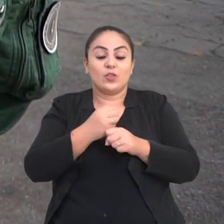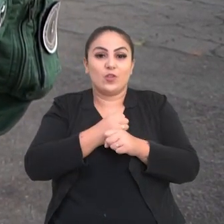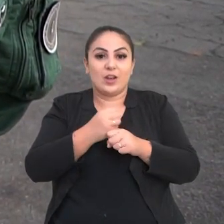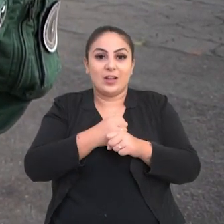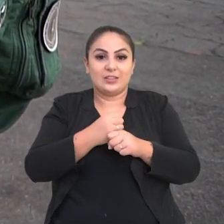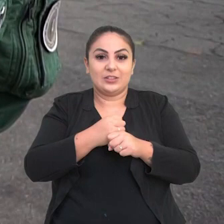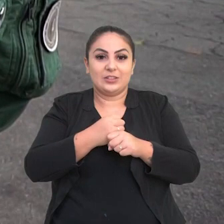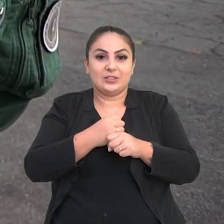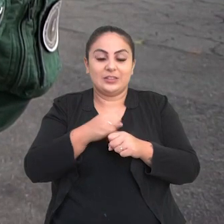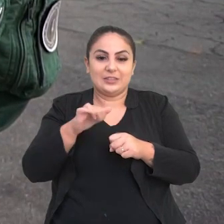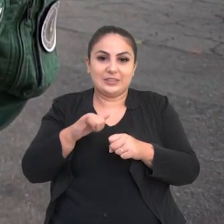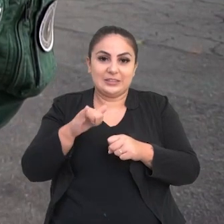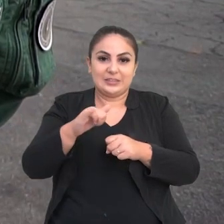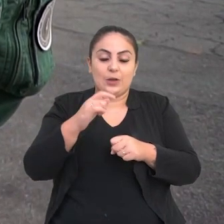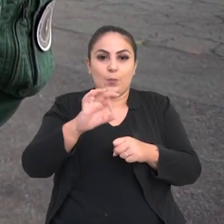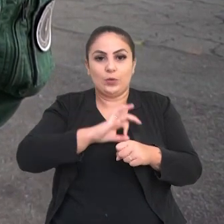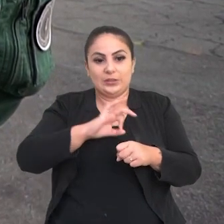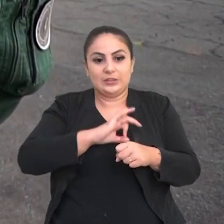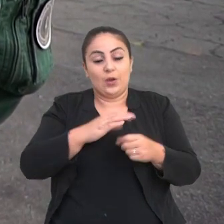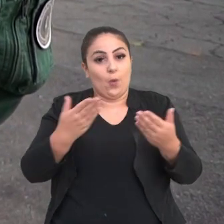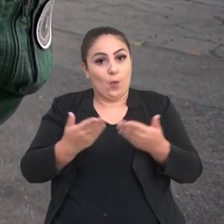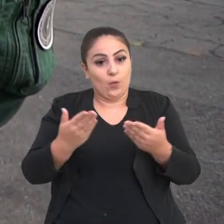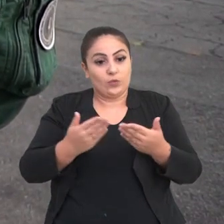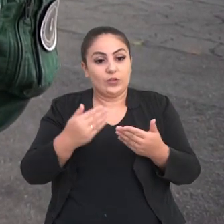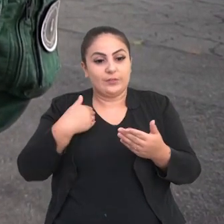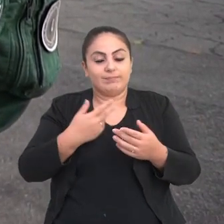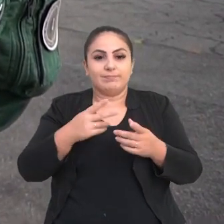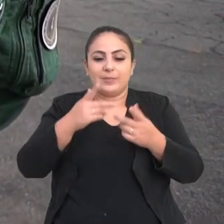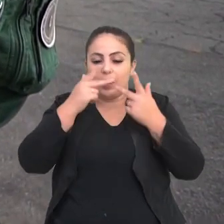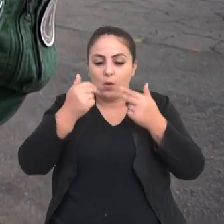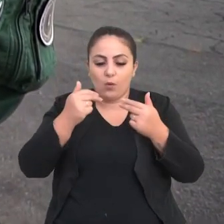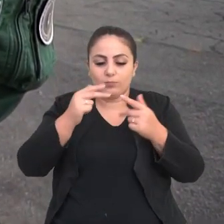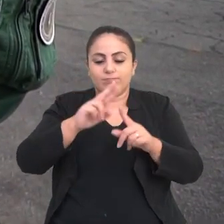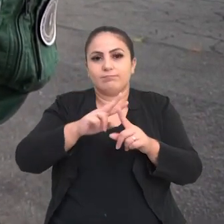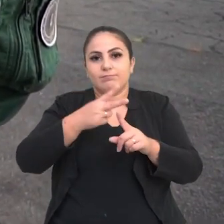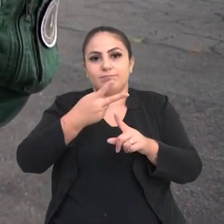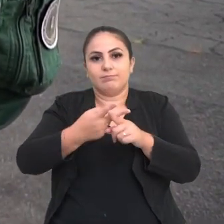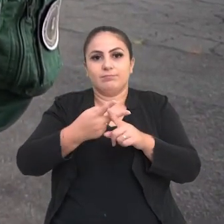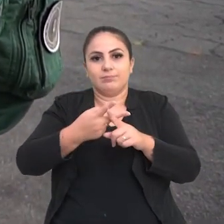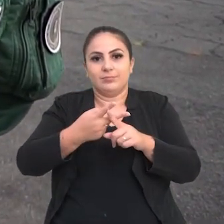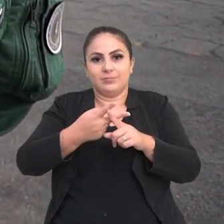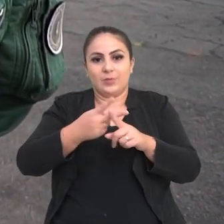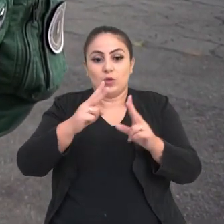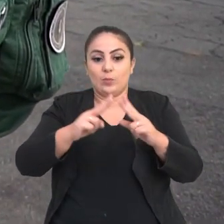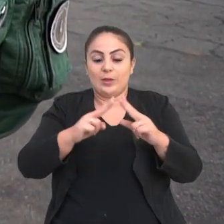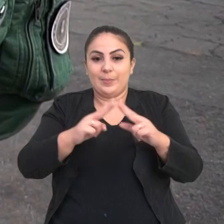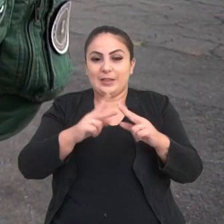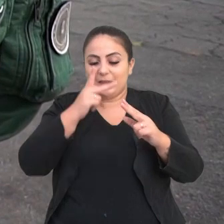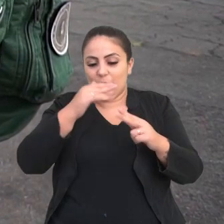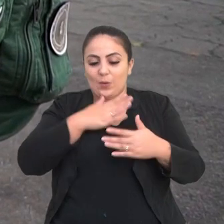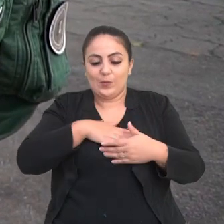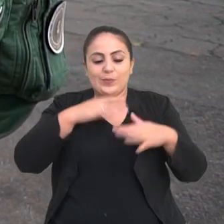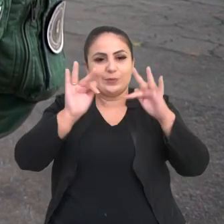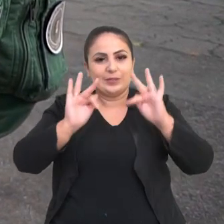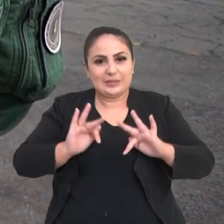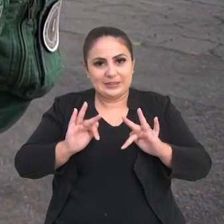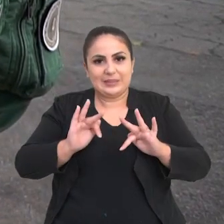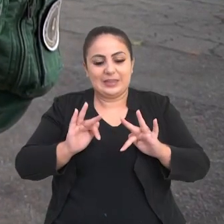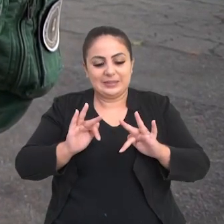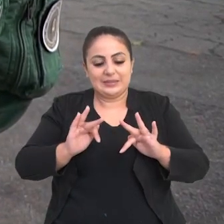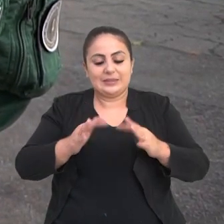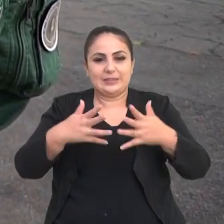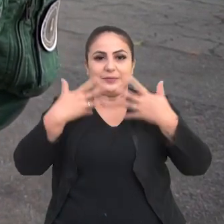fazendo 18 anos na aviação da Brigada. Então o dia de hoje se reveste duplamente com motivos